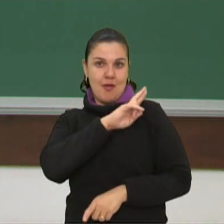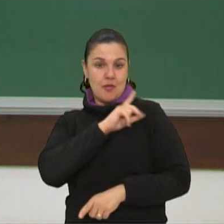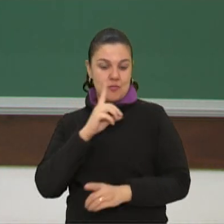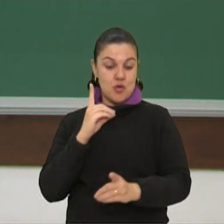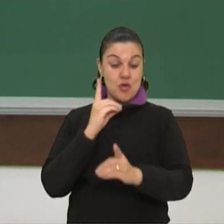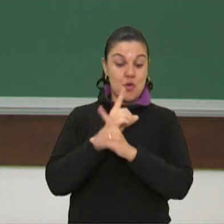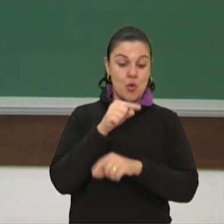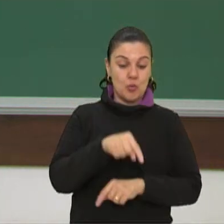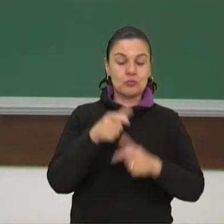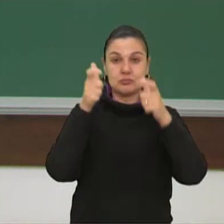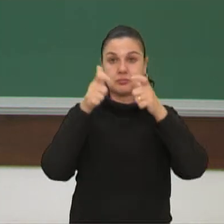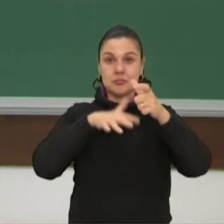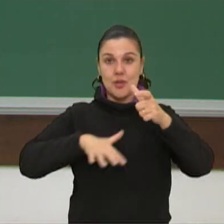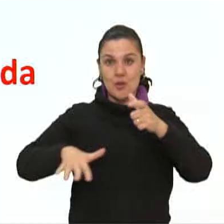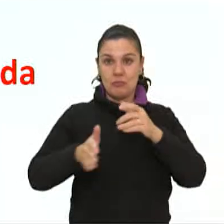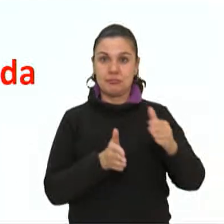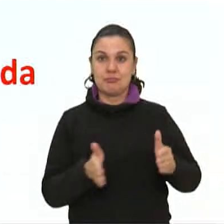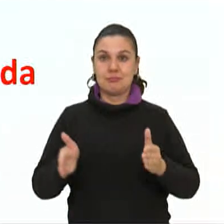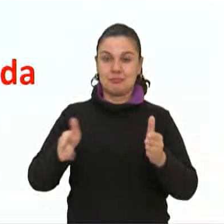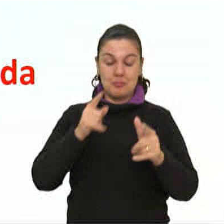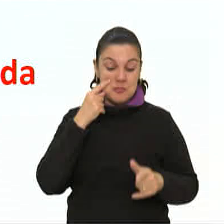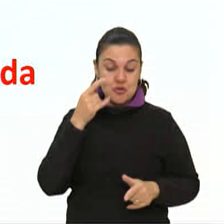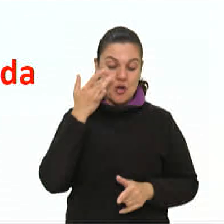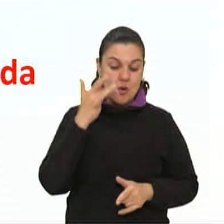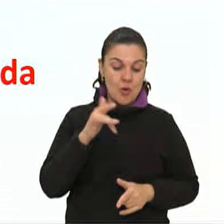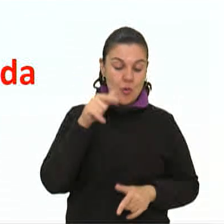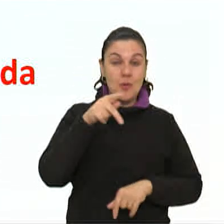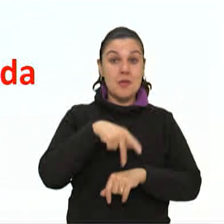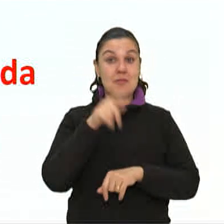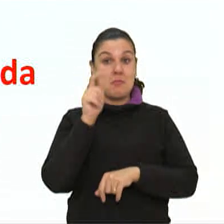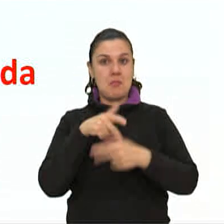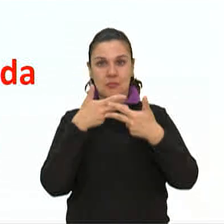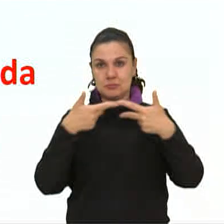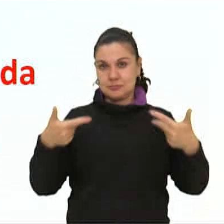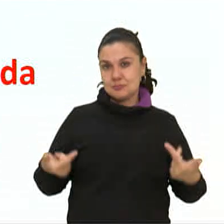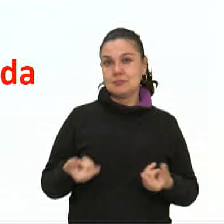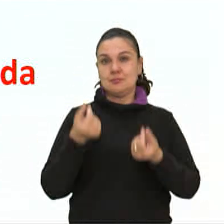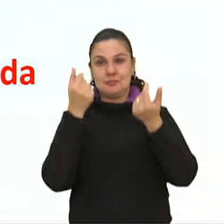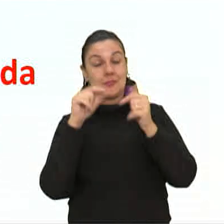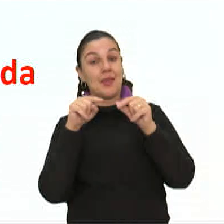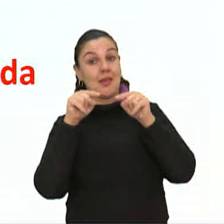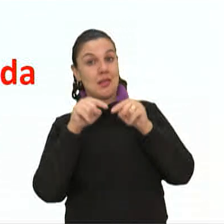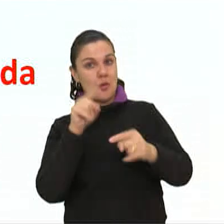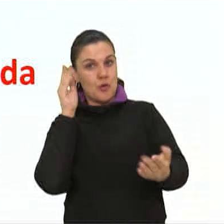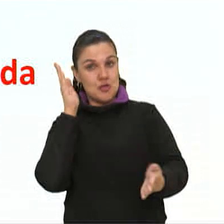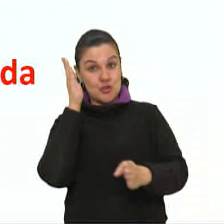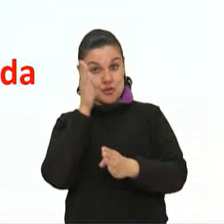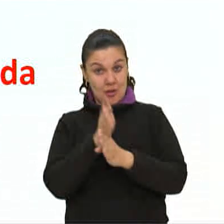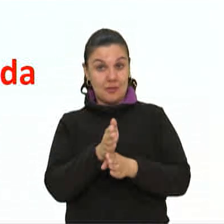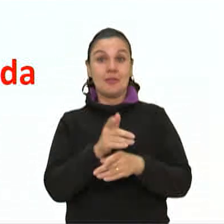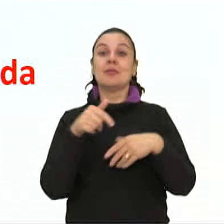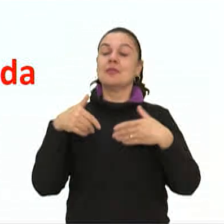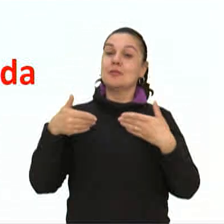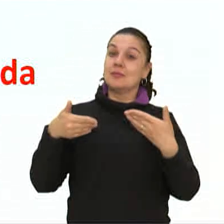primeiras jazidas de ouro e pedras preciosas. Então a relação é muito óbvia, muito direta. É a ação dos bandeirantes que veio